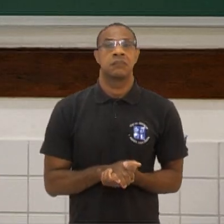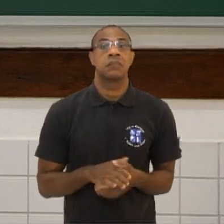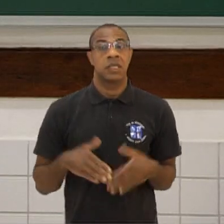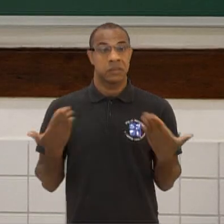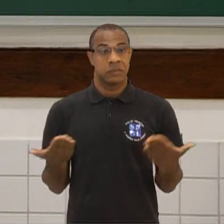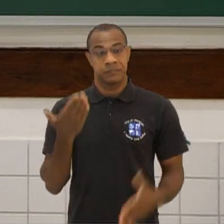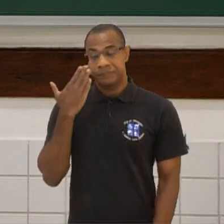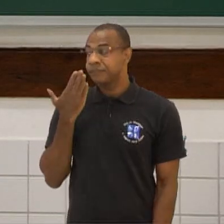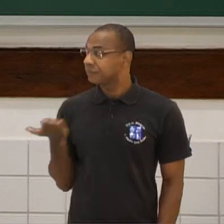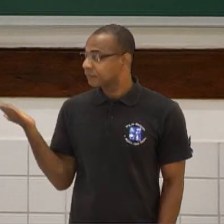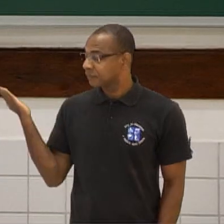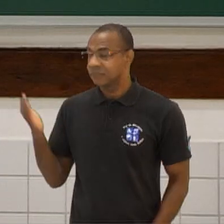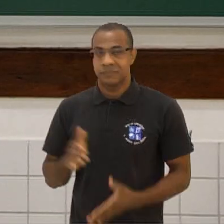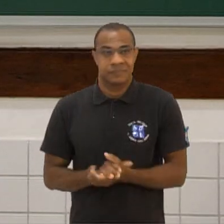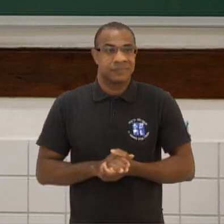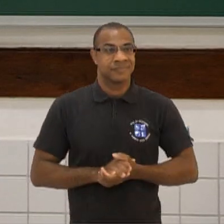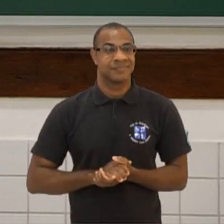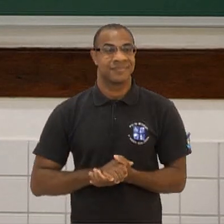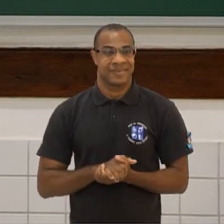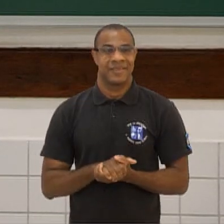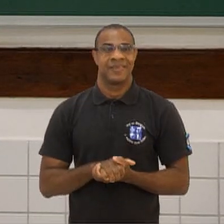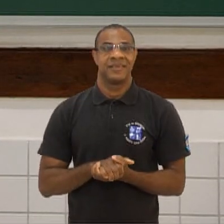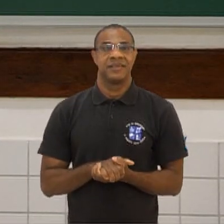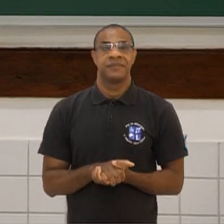Então vamos lá, gente. Olha só.